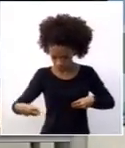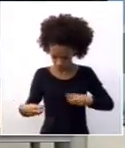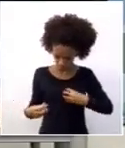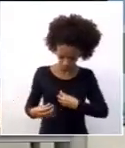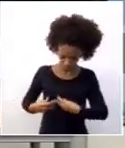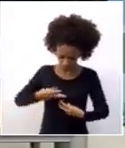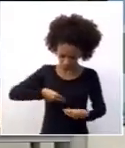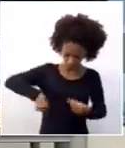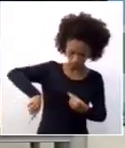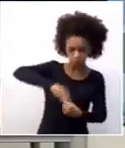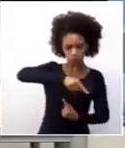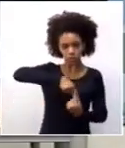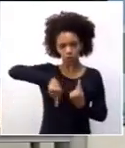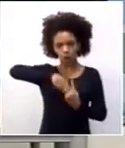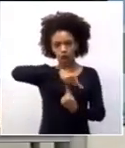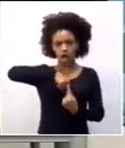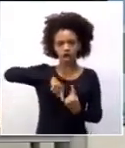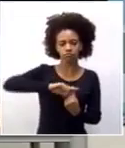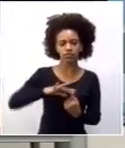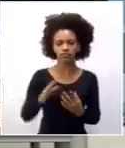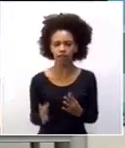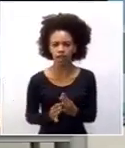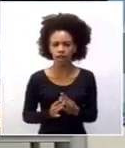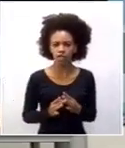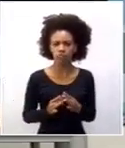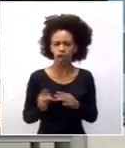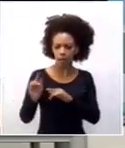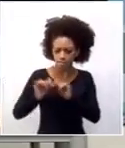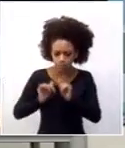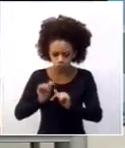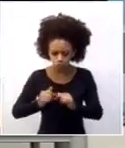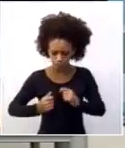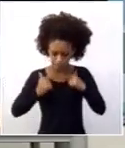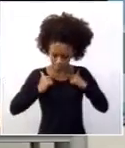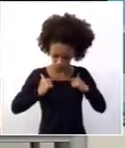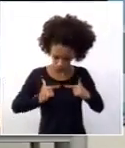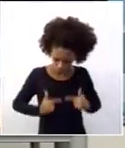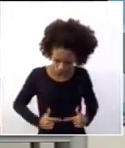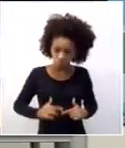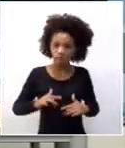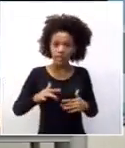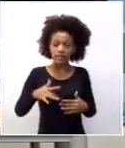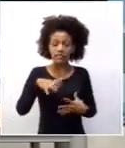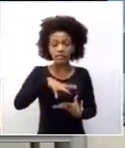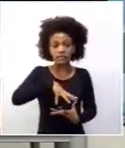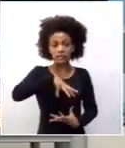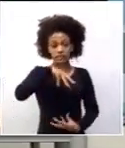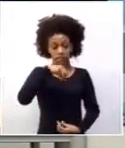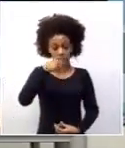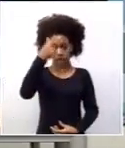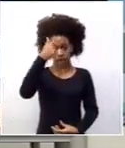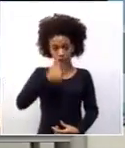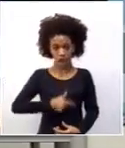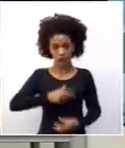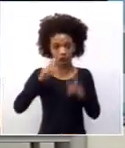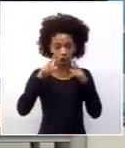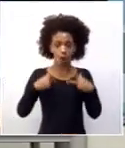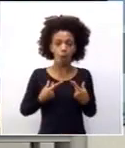faixas, eles vão passar uma série de produtos, né, nesse faraó. E isso aí vai permitir que esse corpo tenha uma